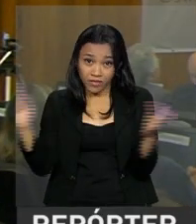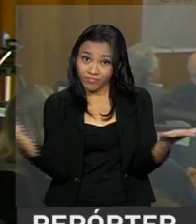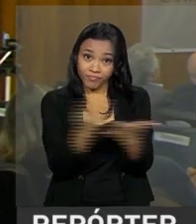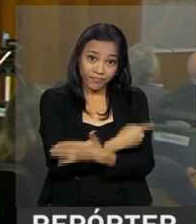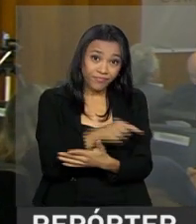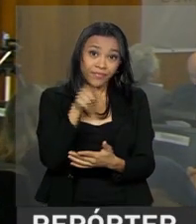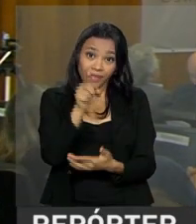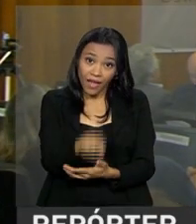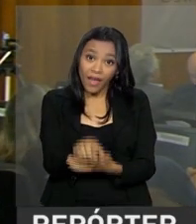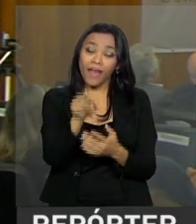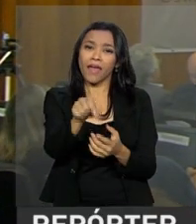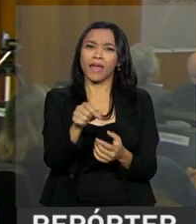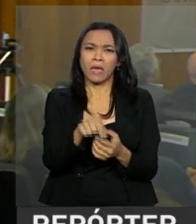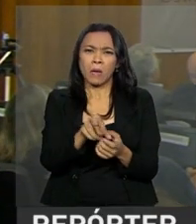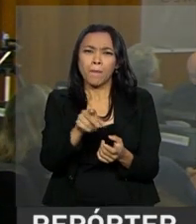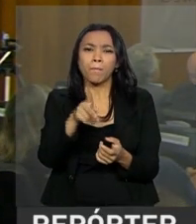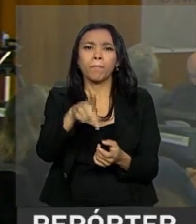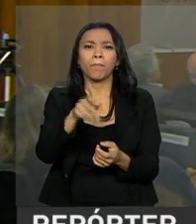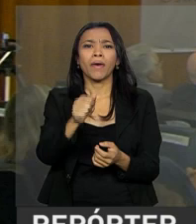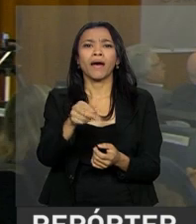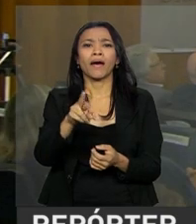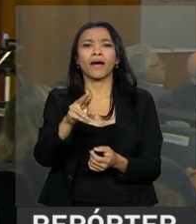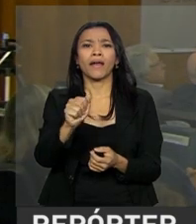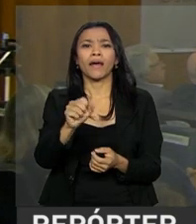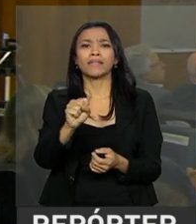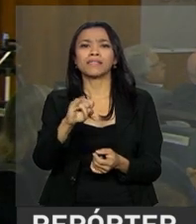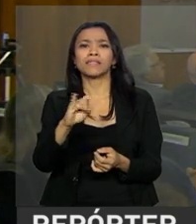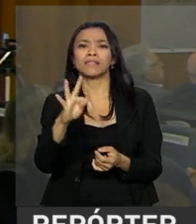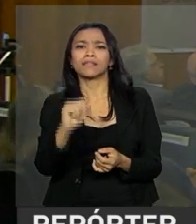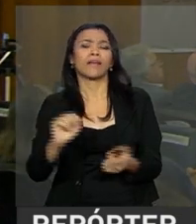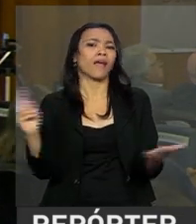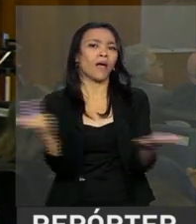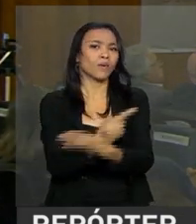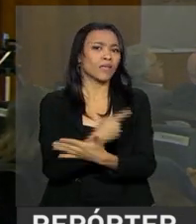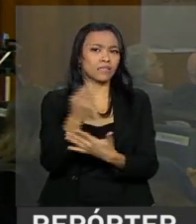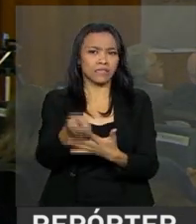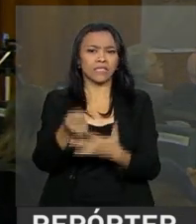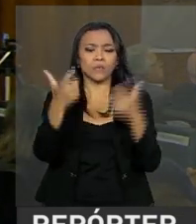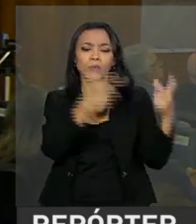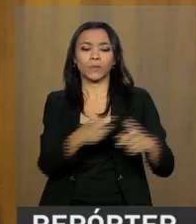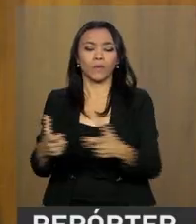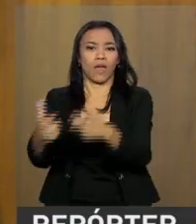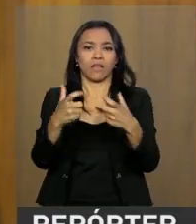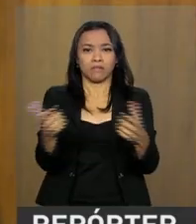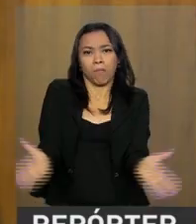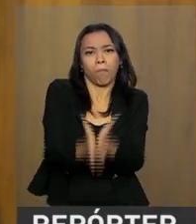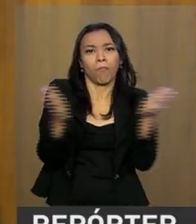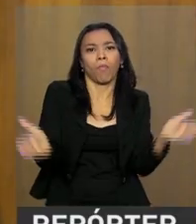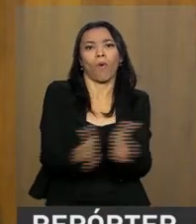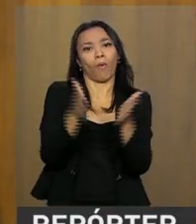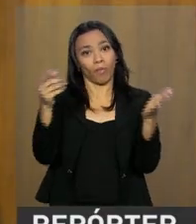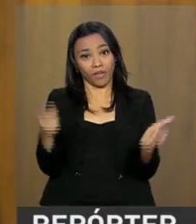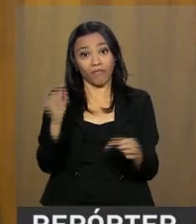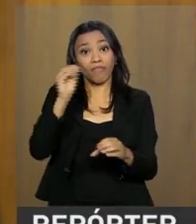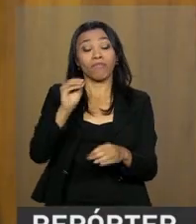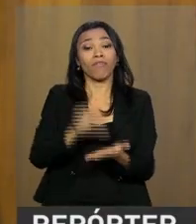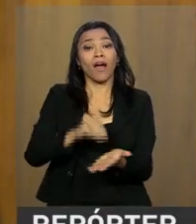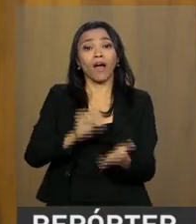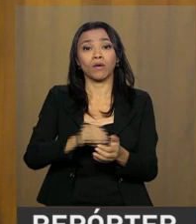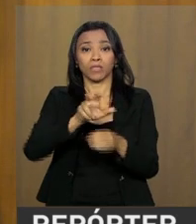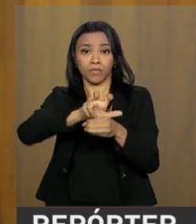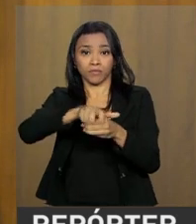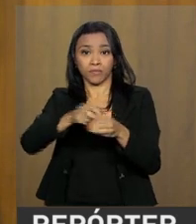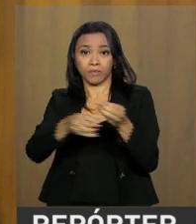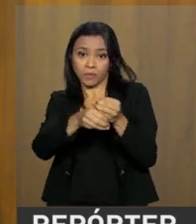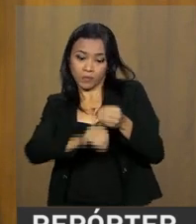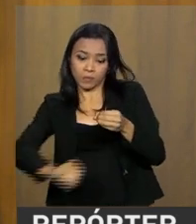par schistossoma e atinge principalmente países pobres que carecem de saneamento básico cerca de 200 milhões de pessoas em